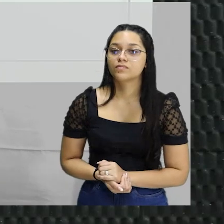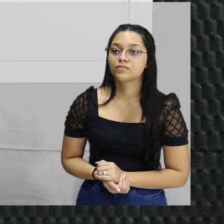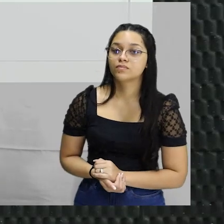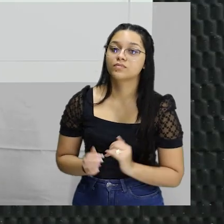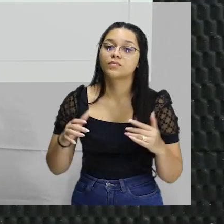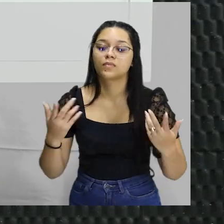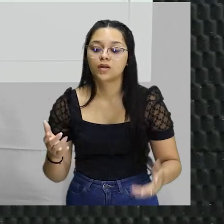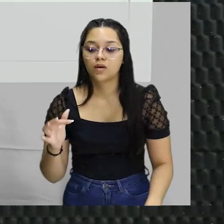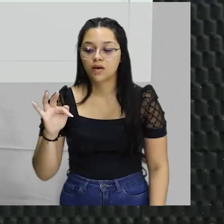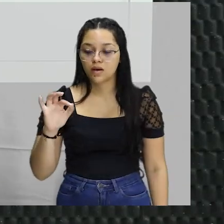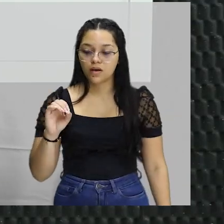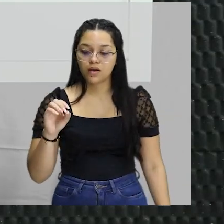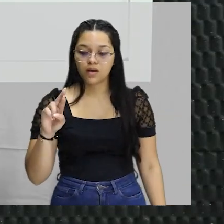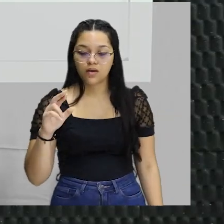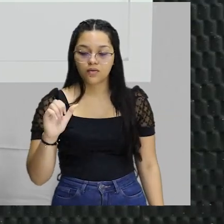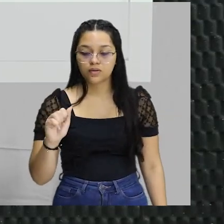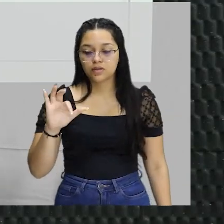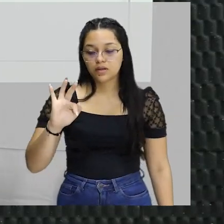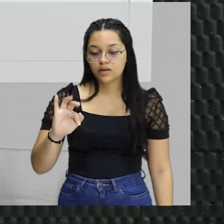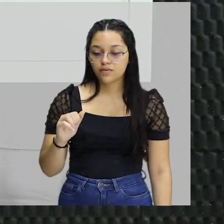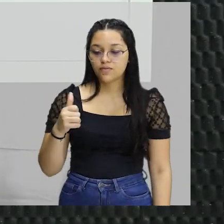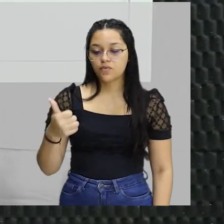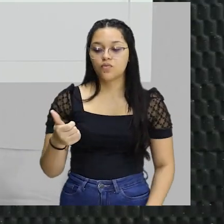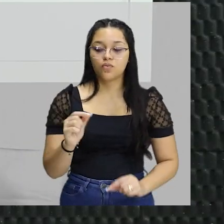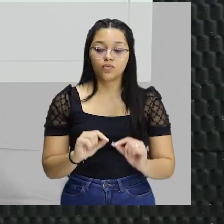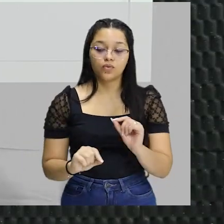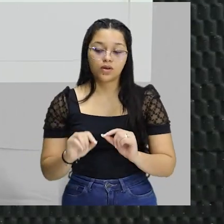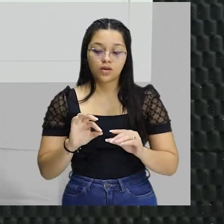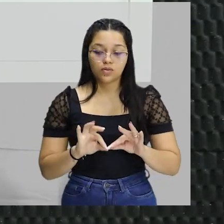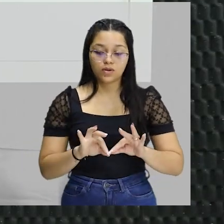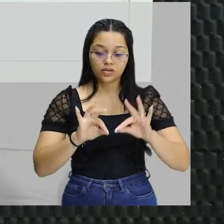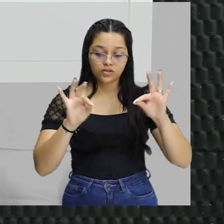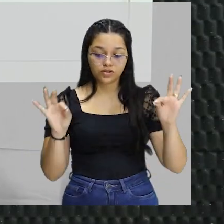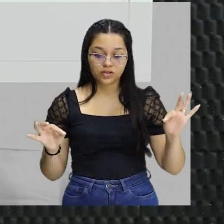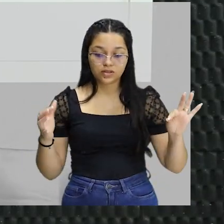A força F1, ela age com uma distância